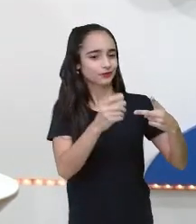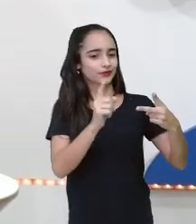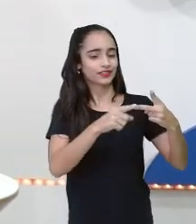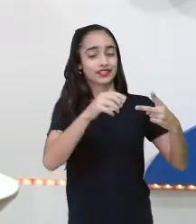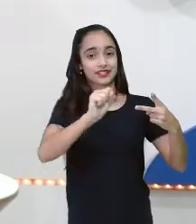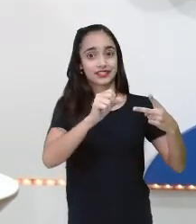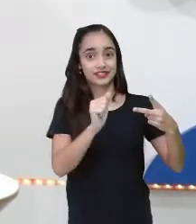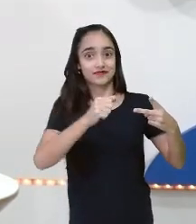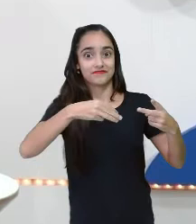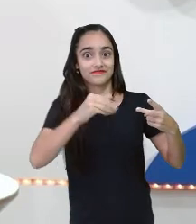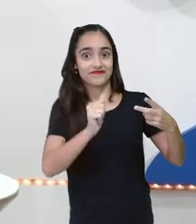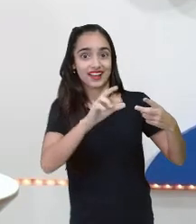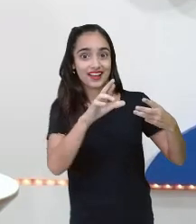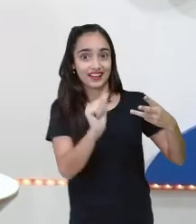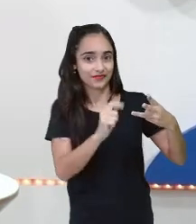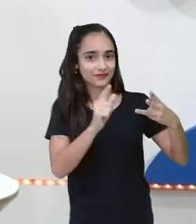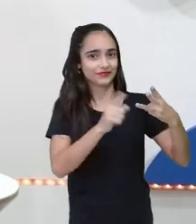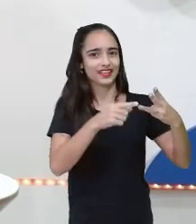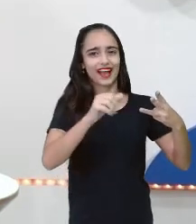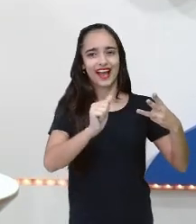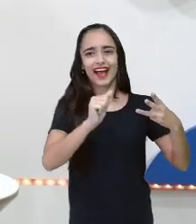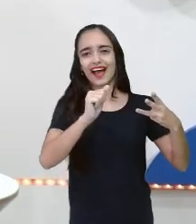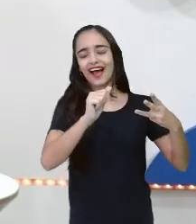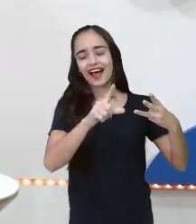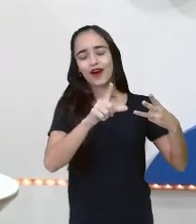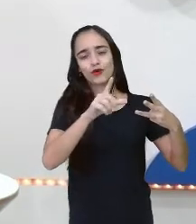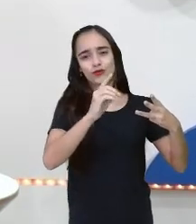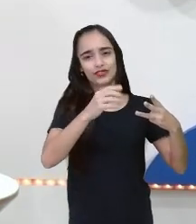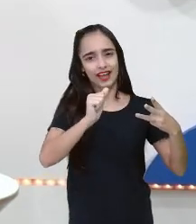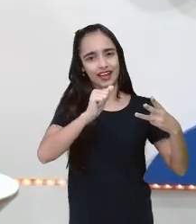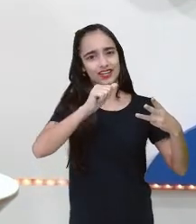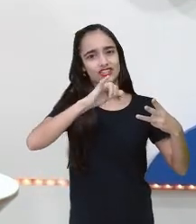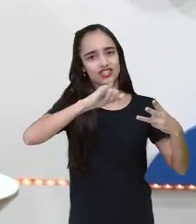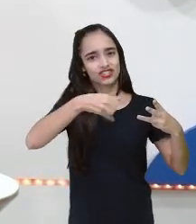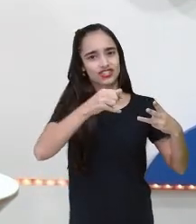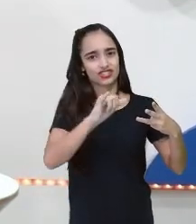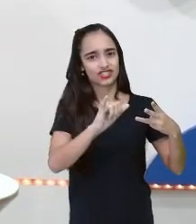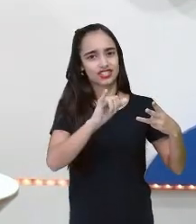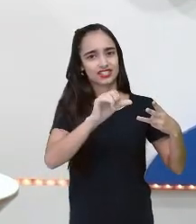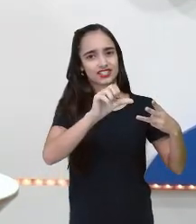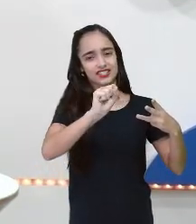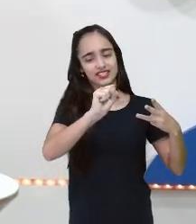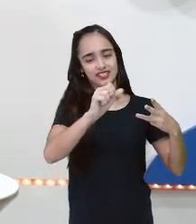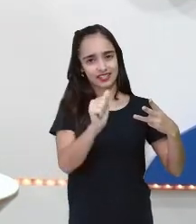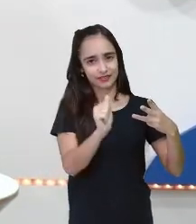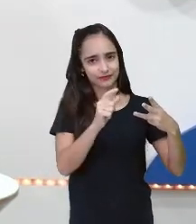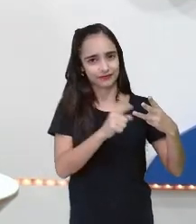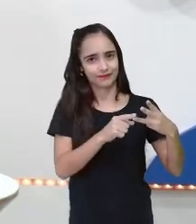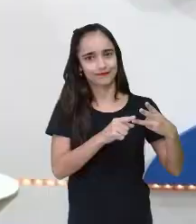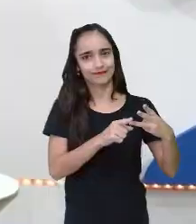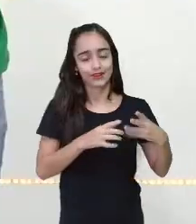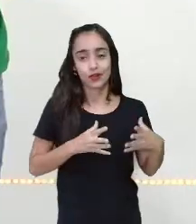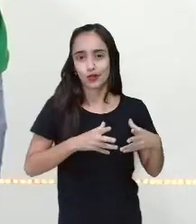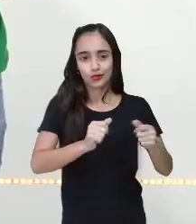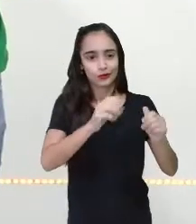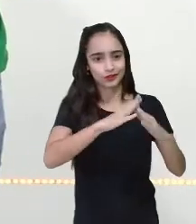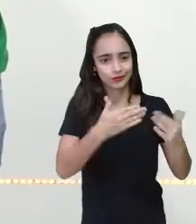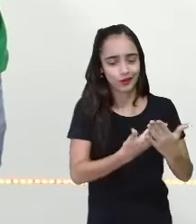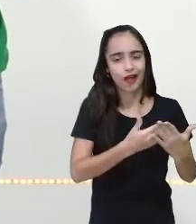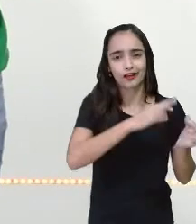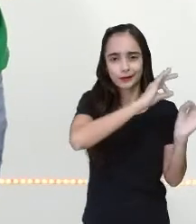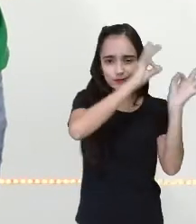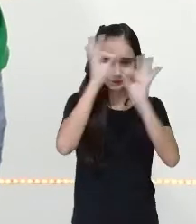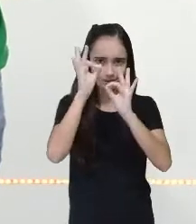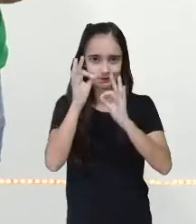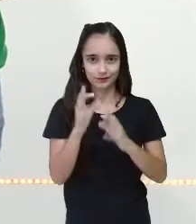essa maravilha. Um beijo, Samara, para o pessoal das escolas aí que também estão nos assistindo. Isso, um super abraço